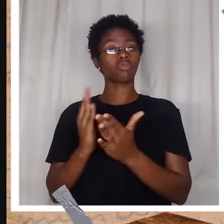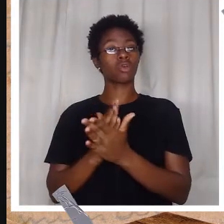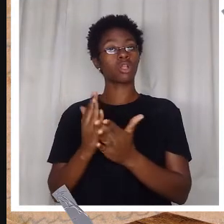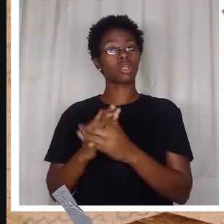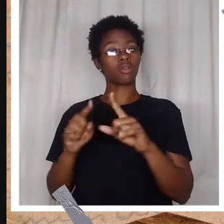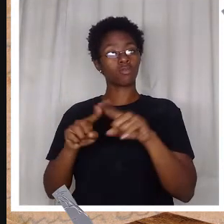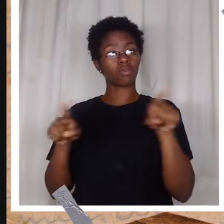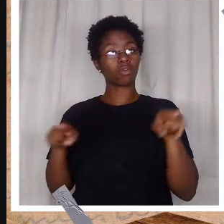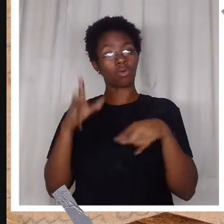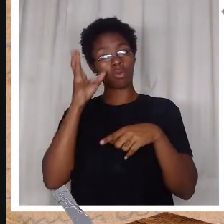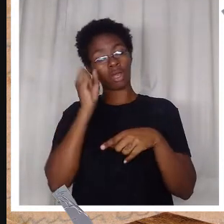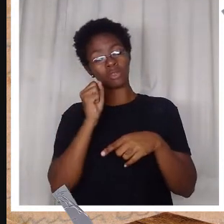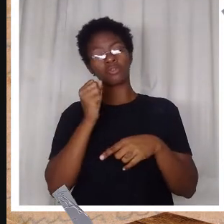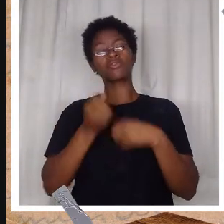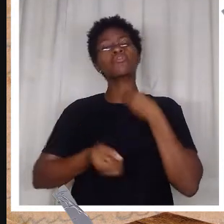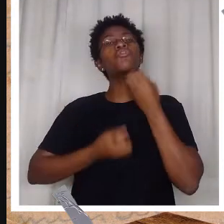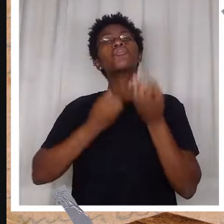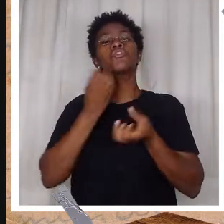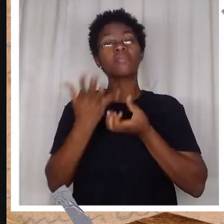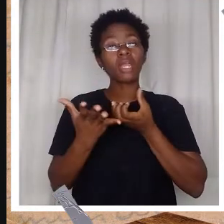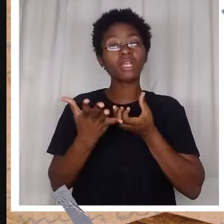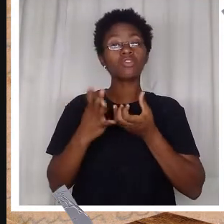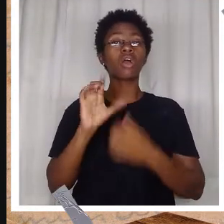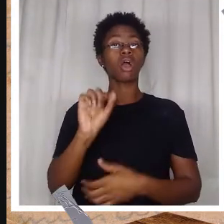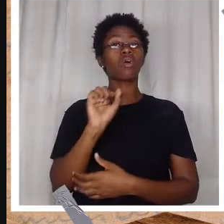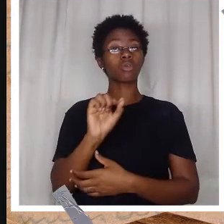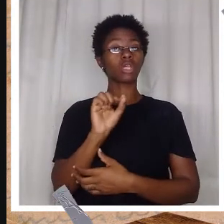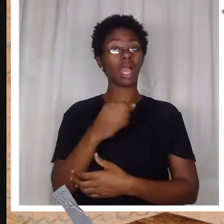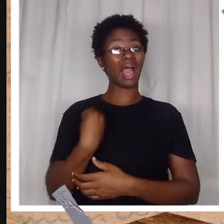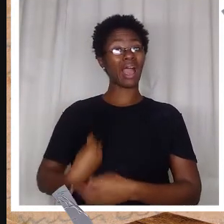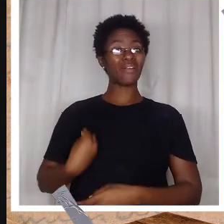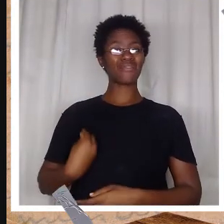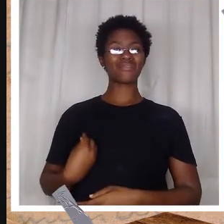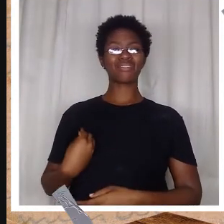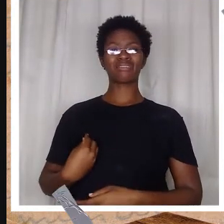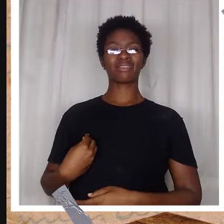infelizmente, continua muito semelhante ao que foi vivido por Carolina.